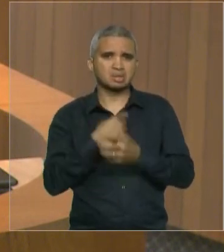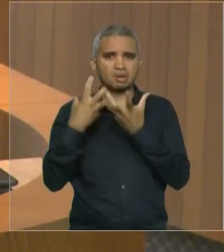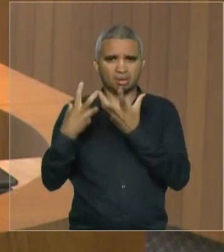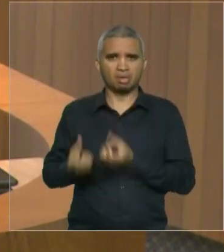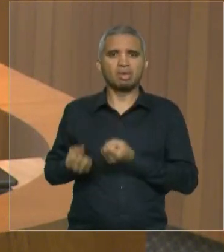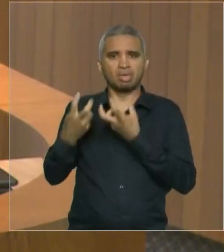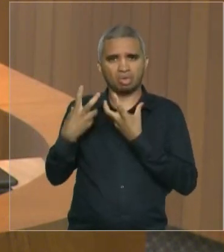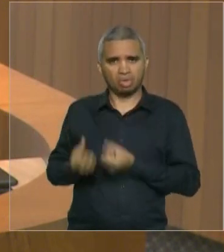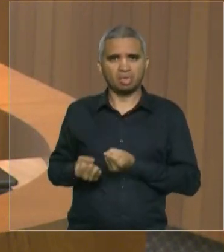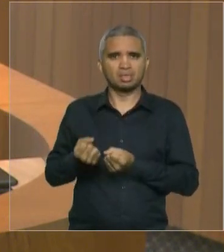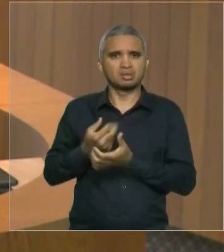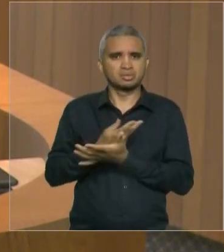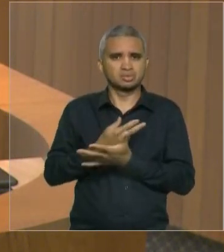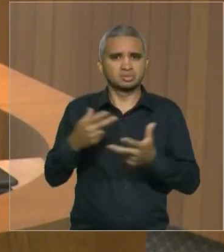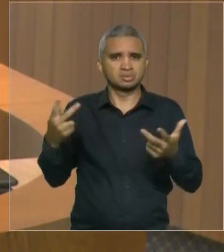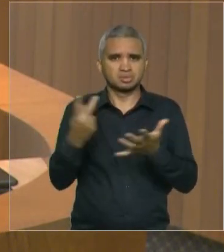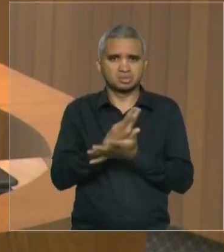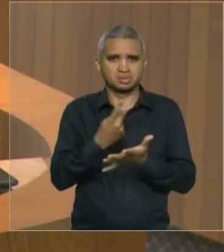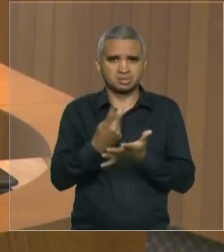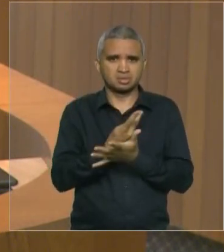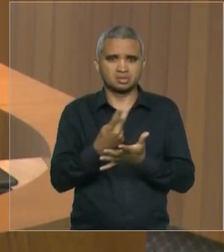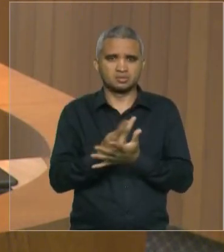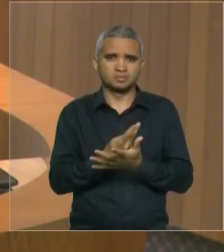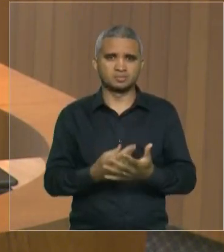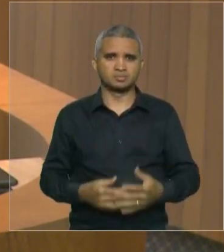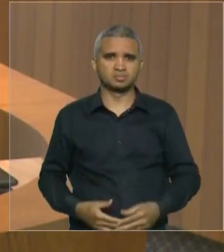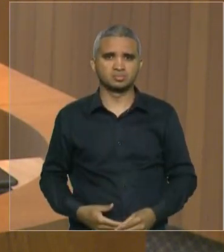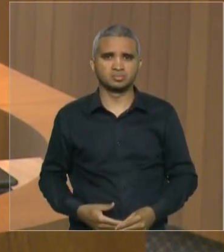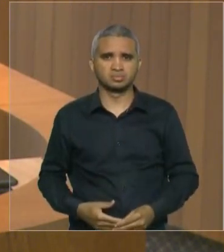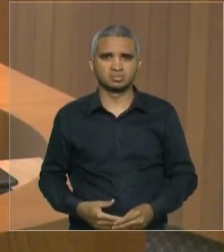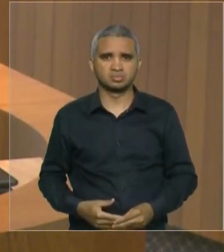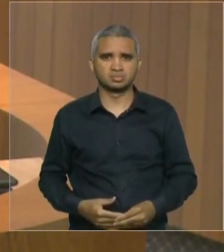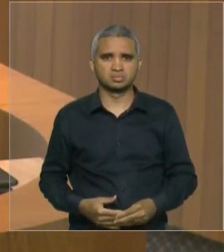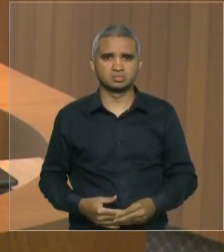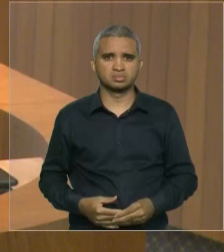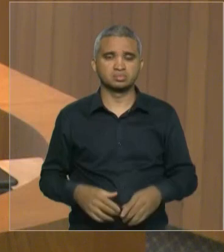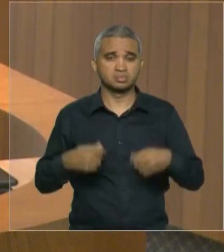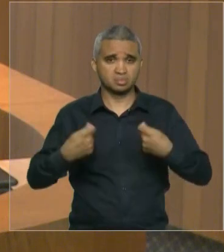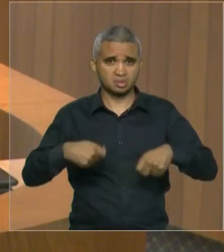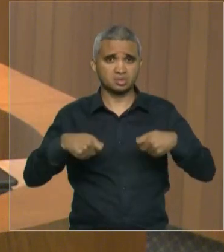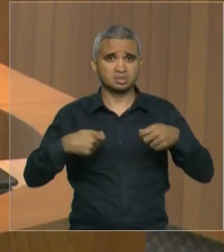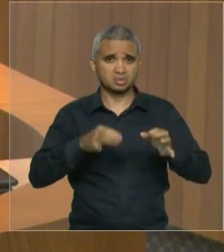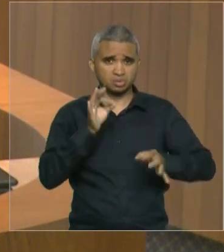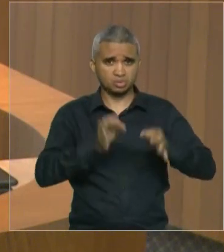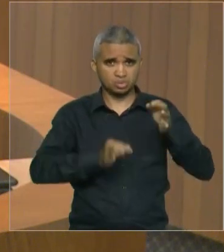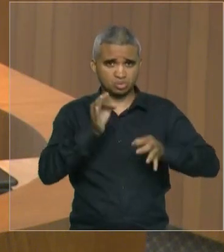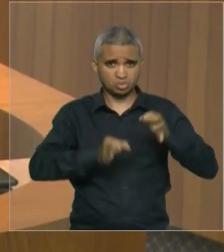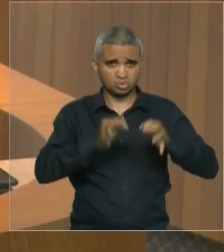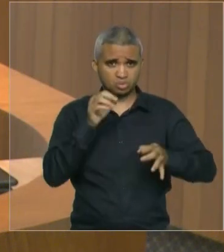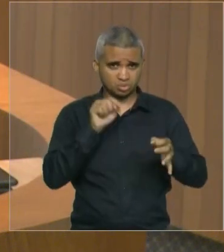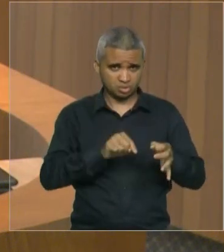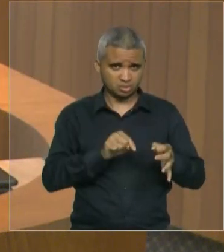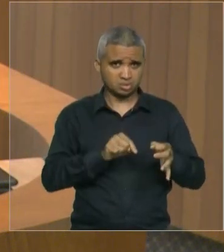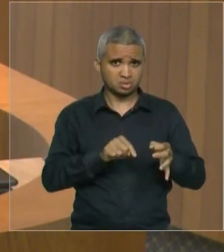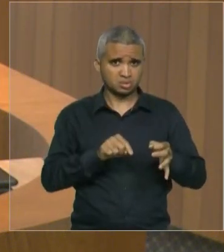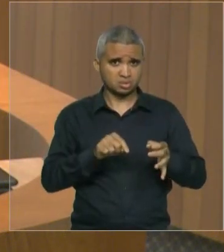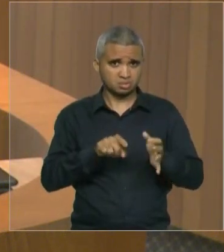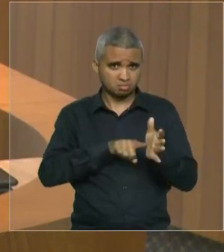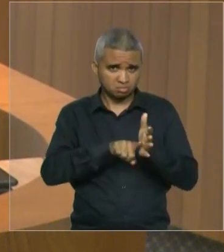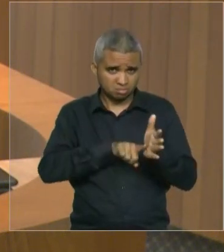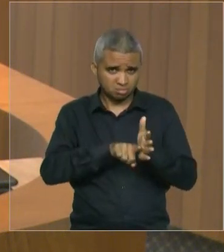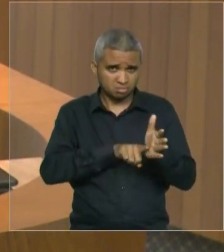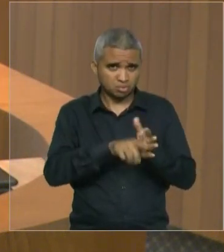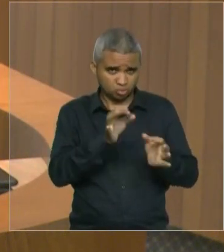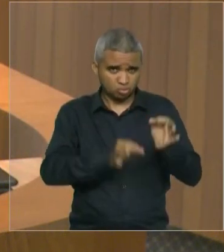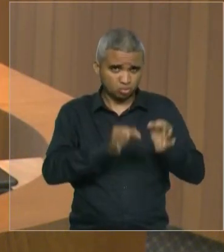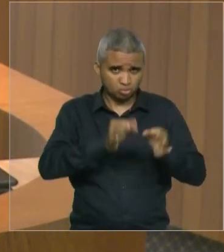resolver uma situação jurídica, presidente, nós estamos falando de esperança das pessoas, de confiança